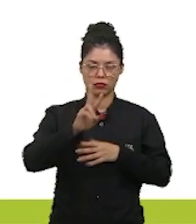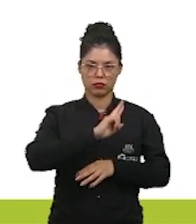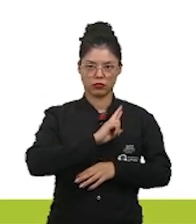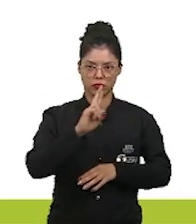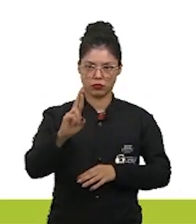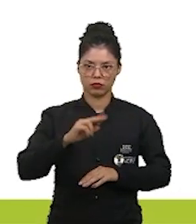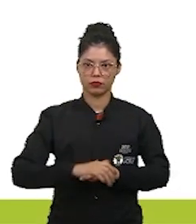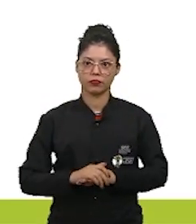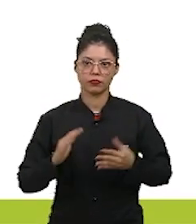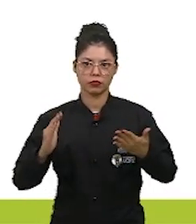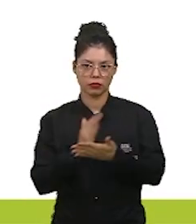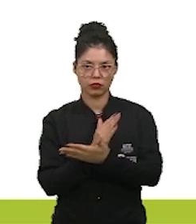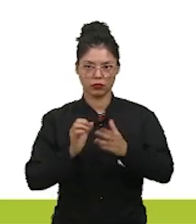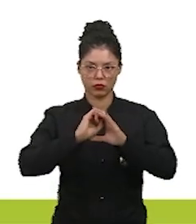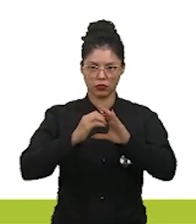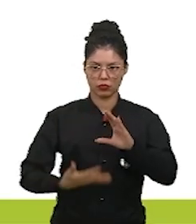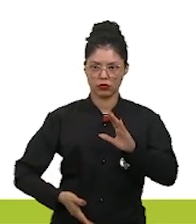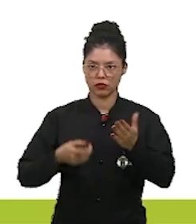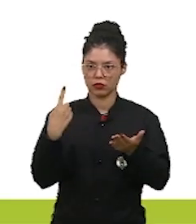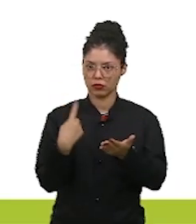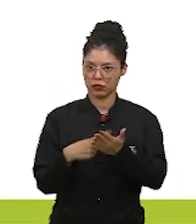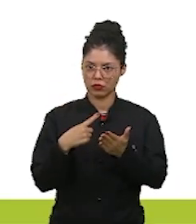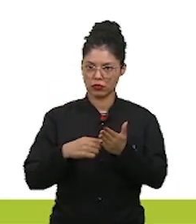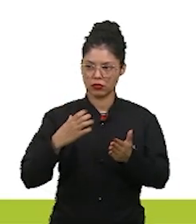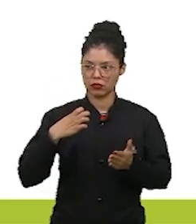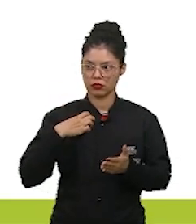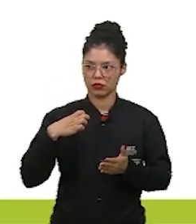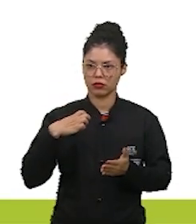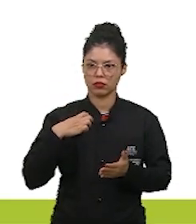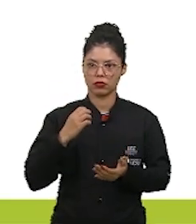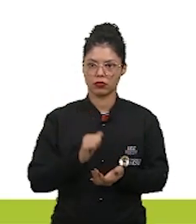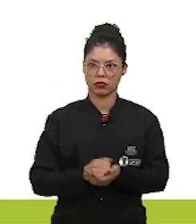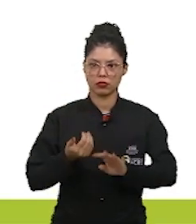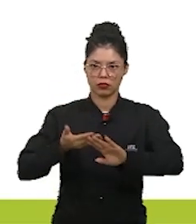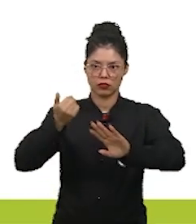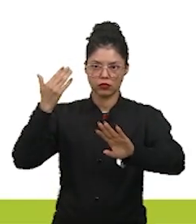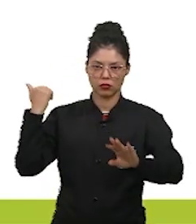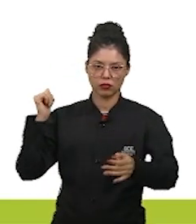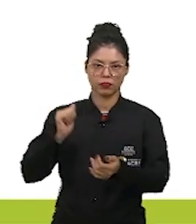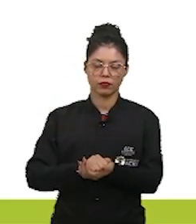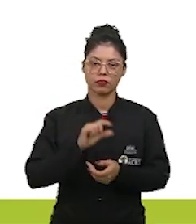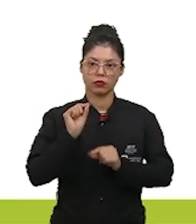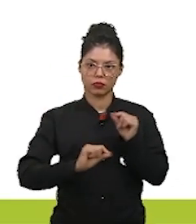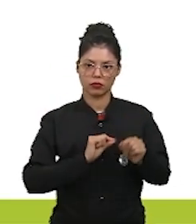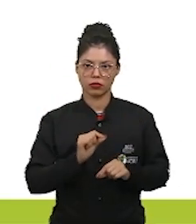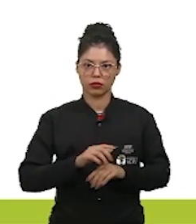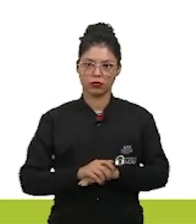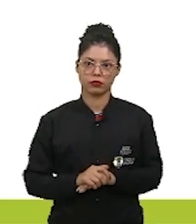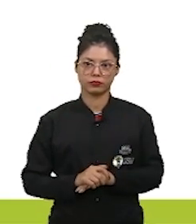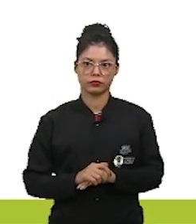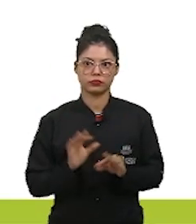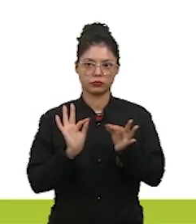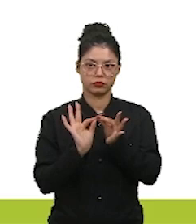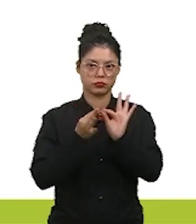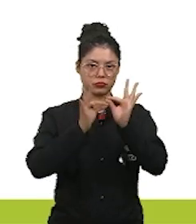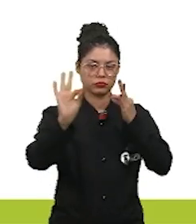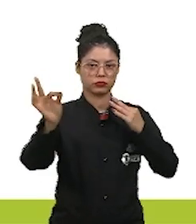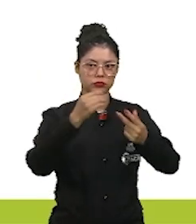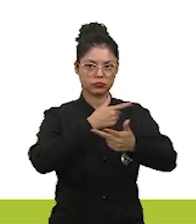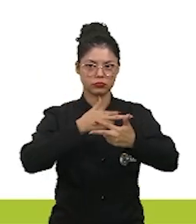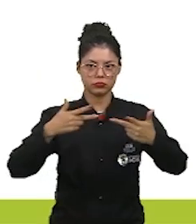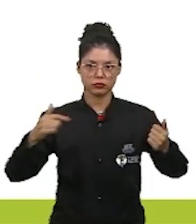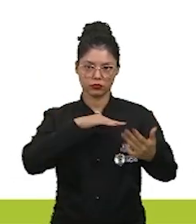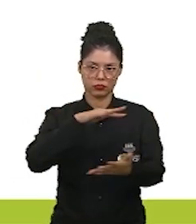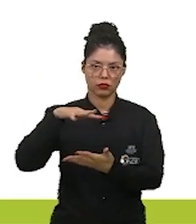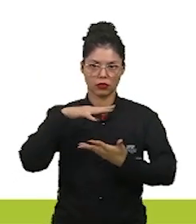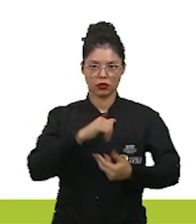valores religiosos. Algumas características marcantes da ética medieval incluem o quê? O distanciamento das coisas